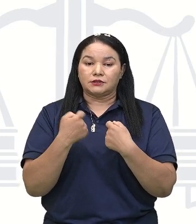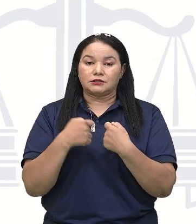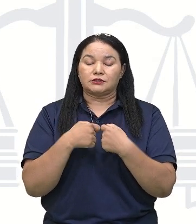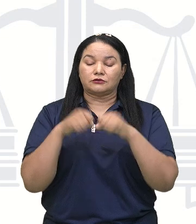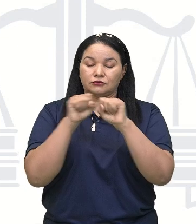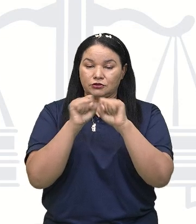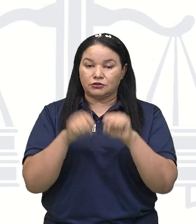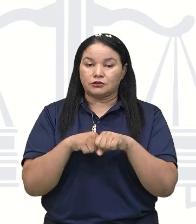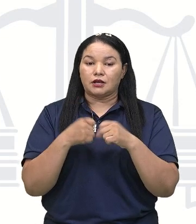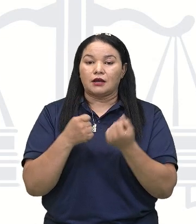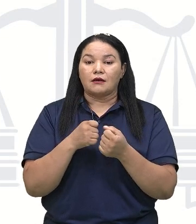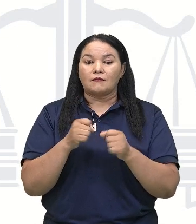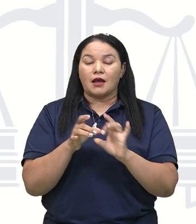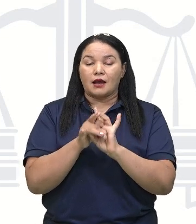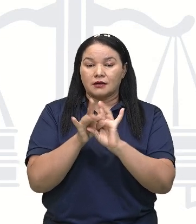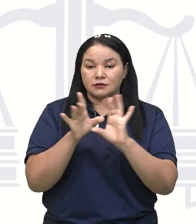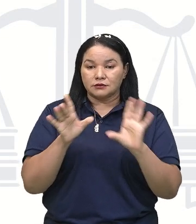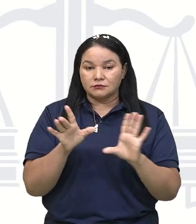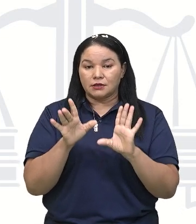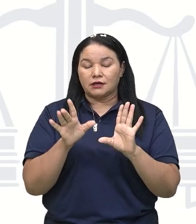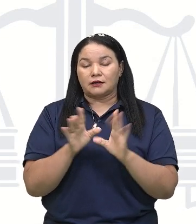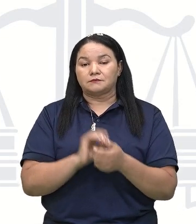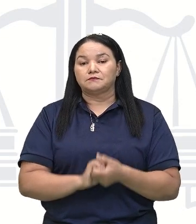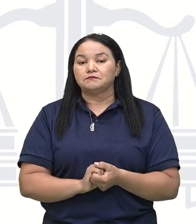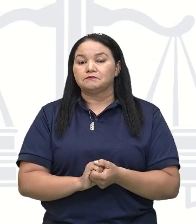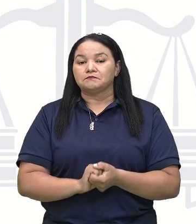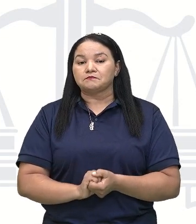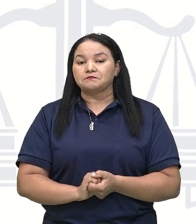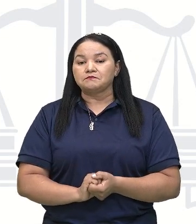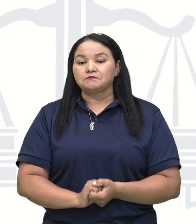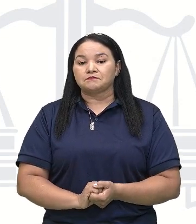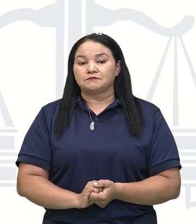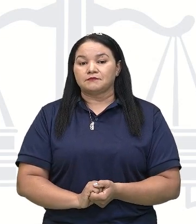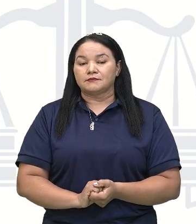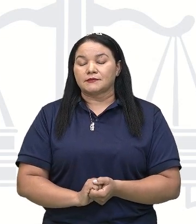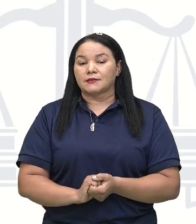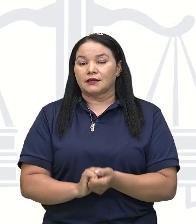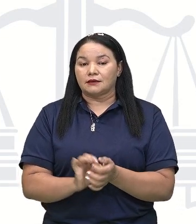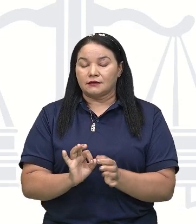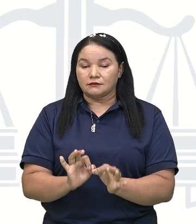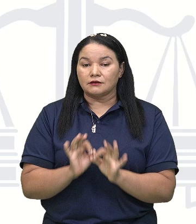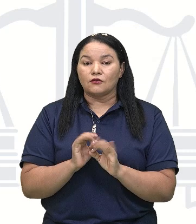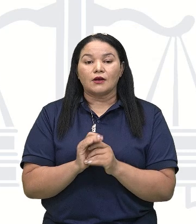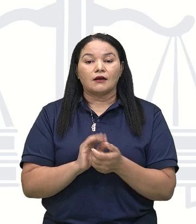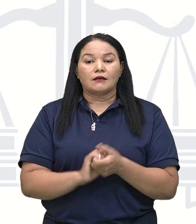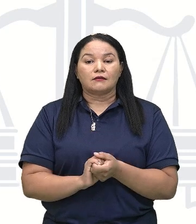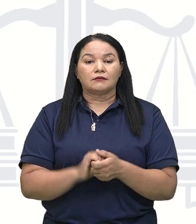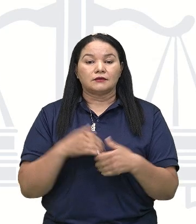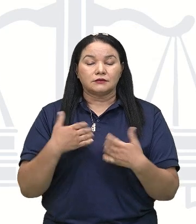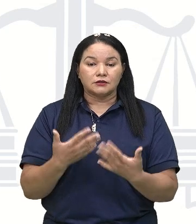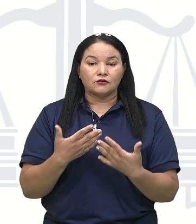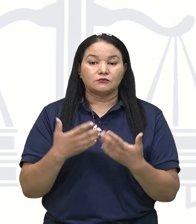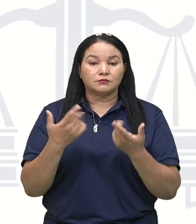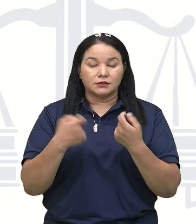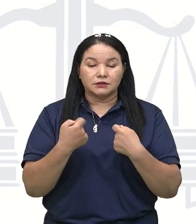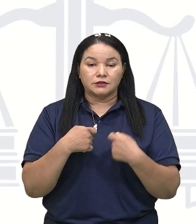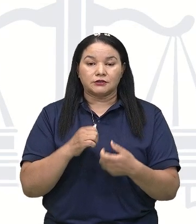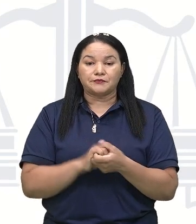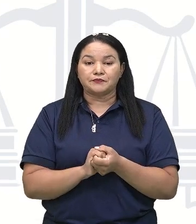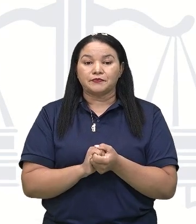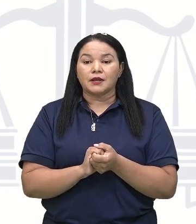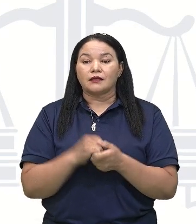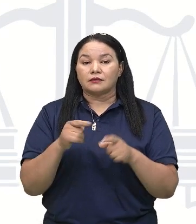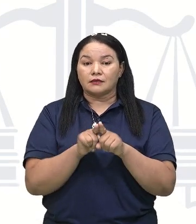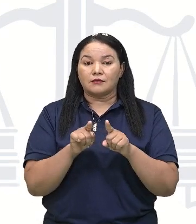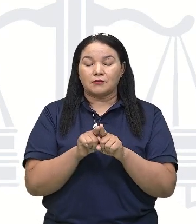das aparatas, ok? Certo, muito bem. Temos fechamento, reabertura e temos também o bloqueio.